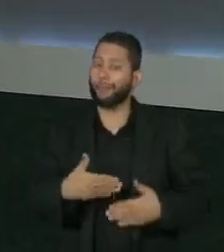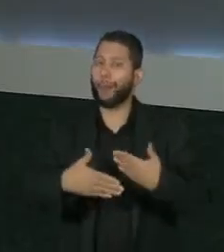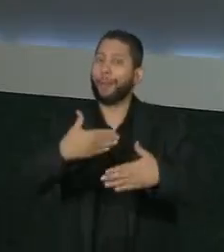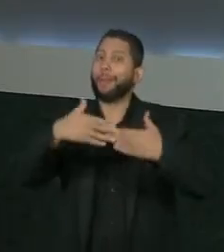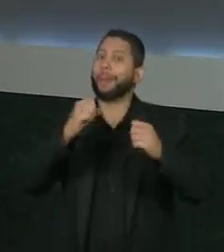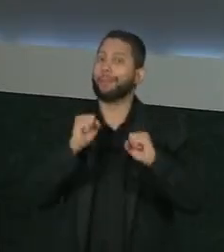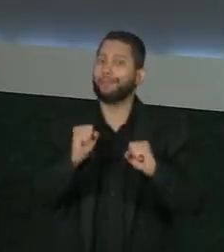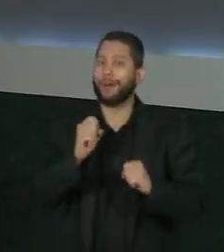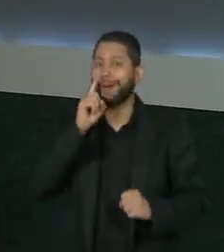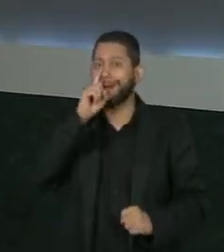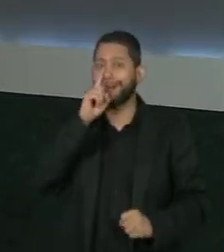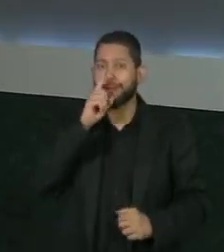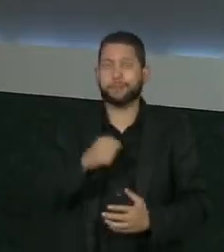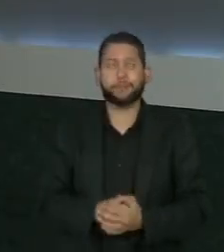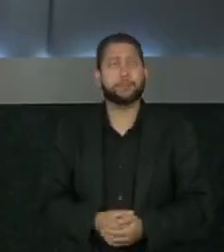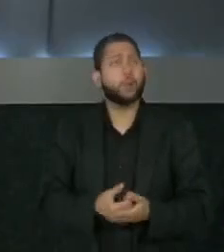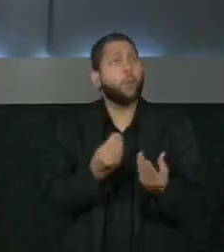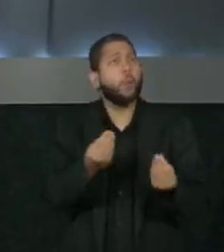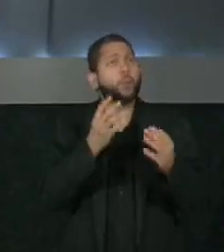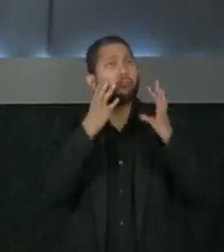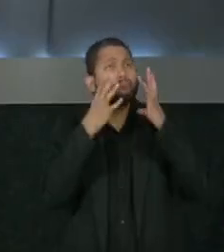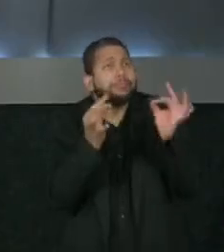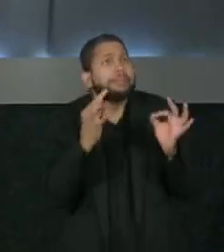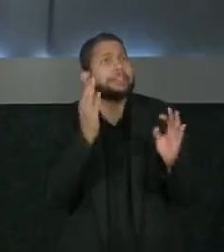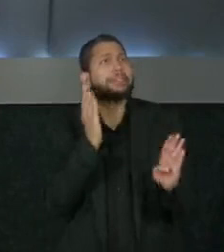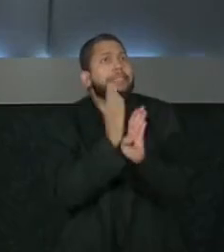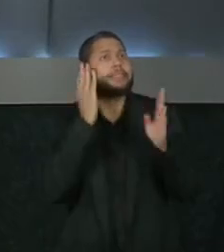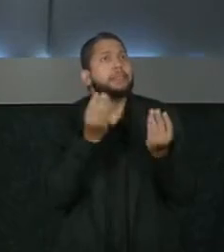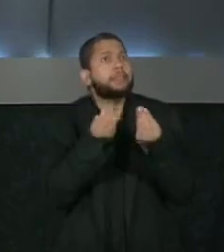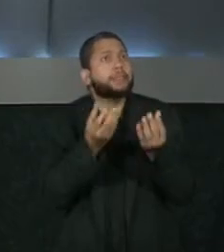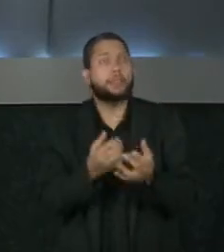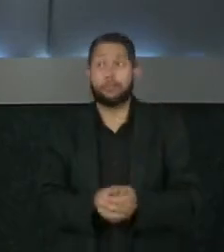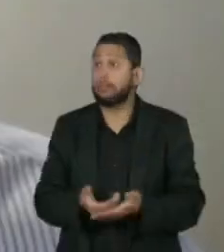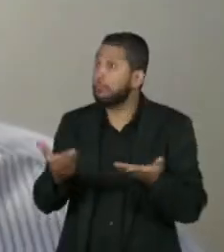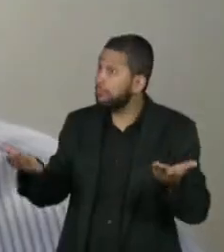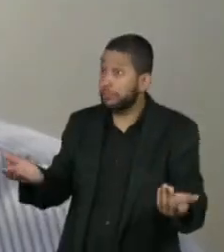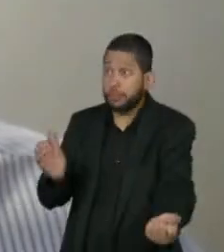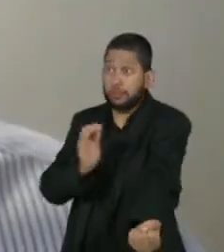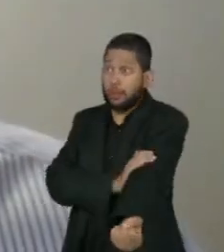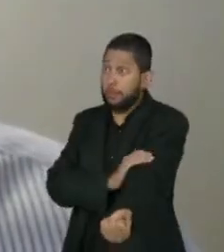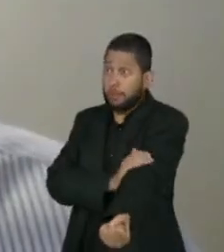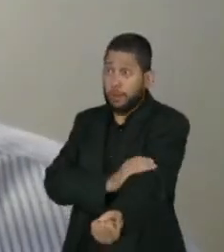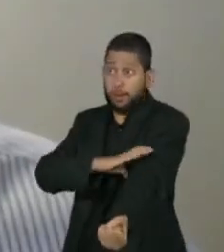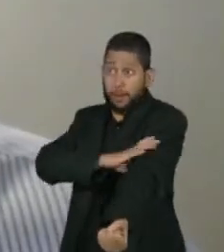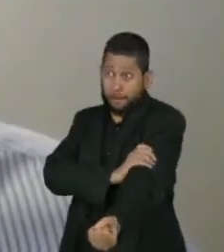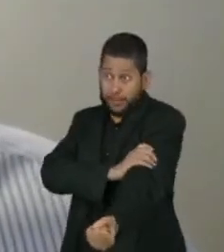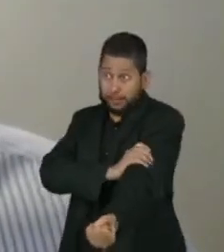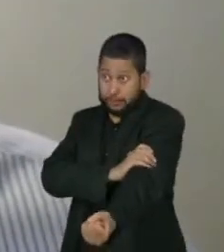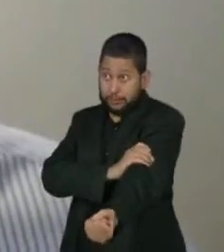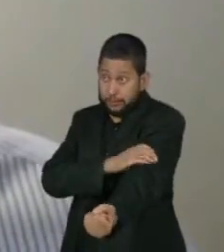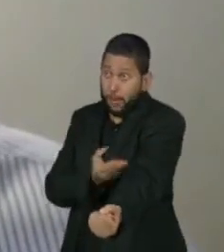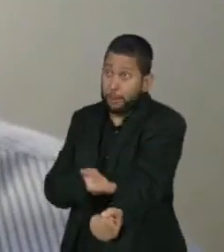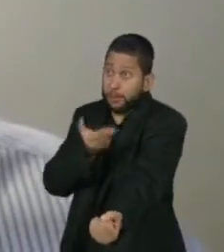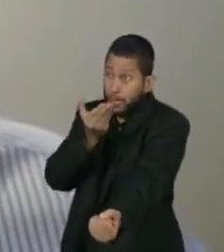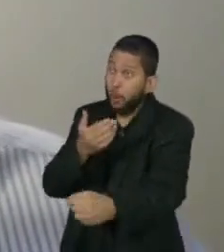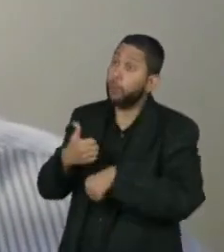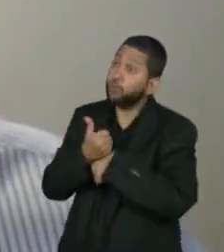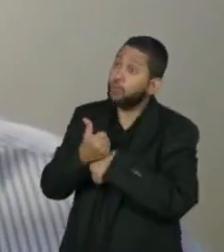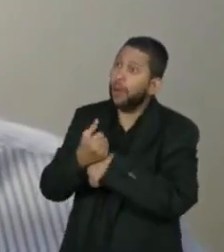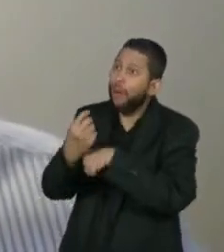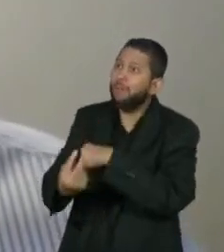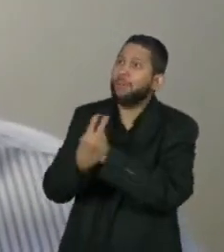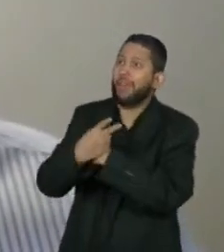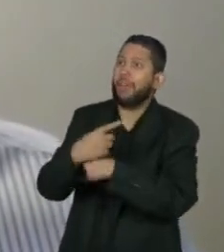quais são os sinais de alerta? A principal coisa é medir a pressão, fazer a aferição da pressão por um profissional de saúde, visto